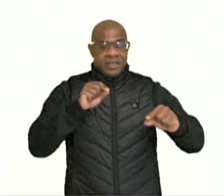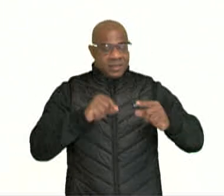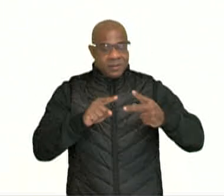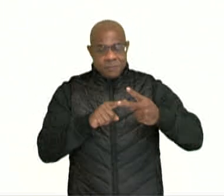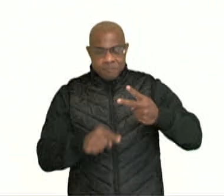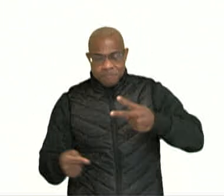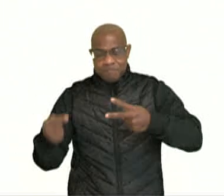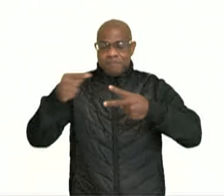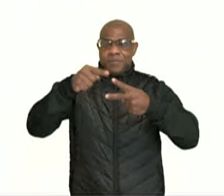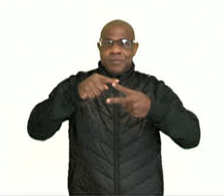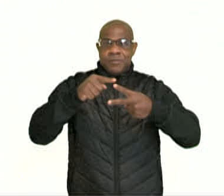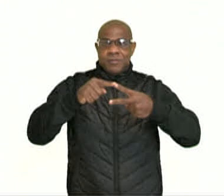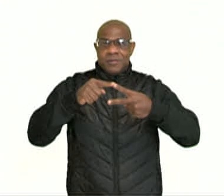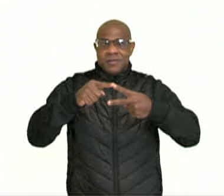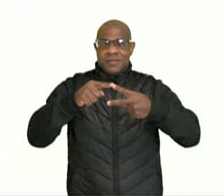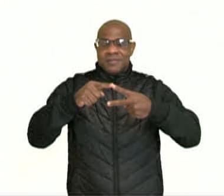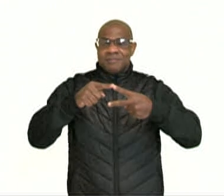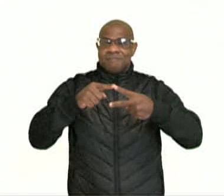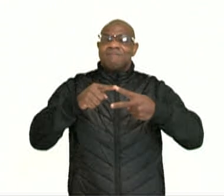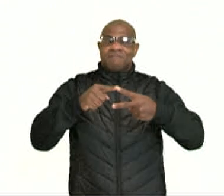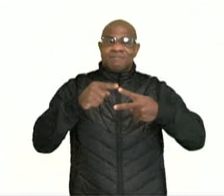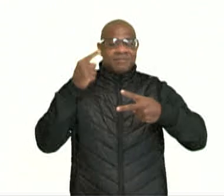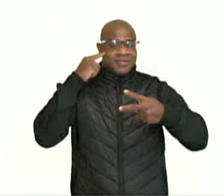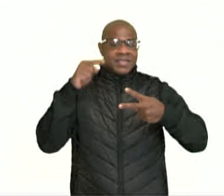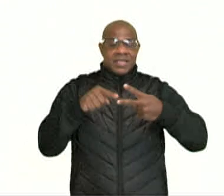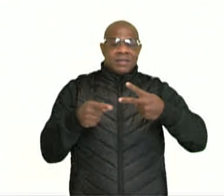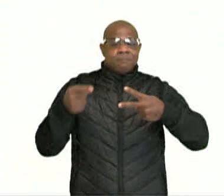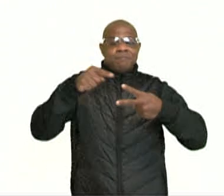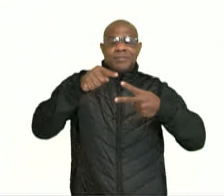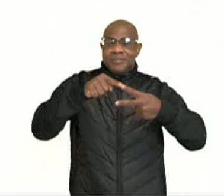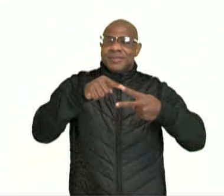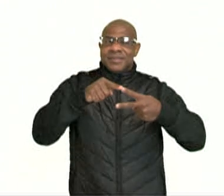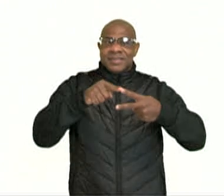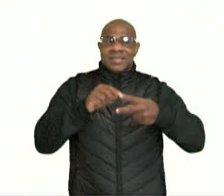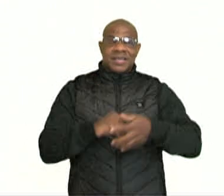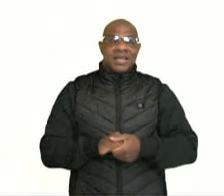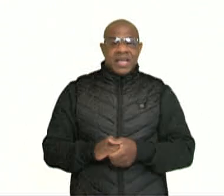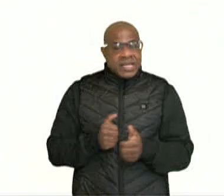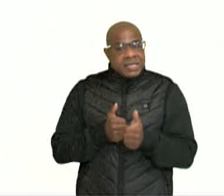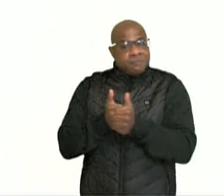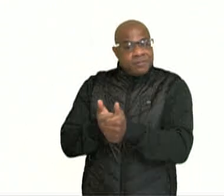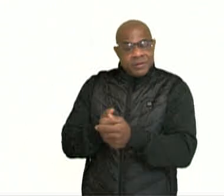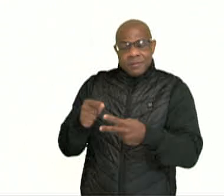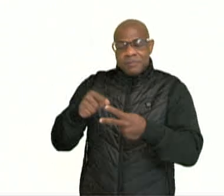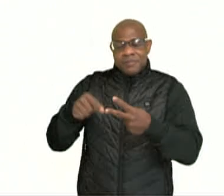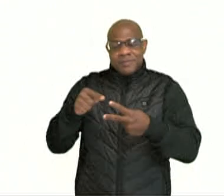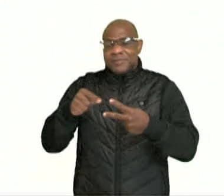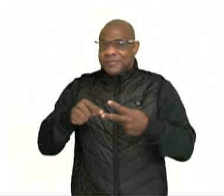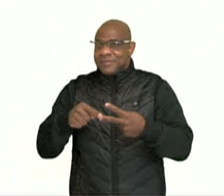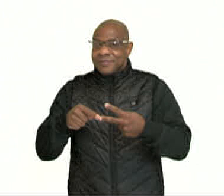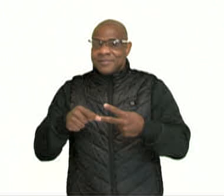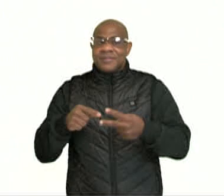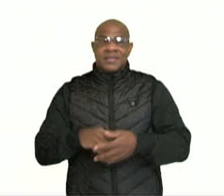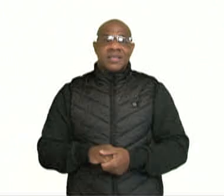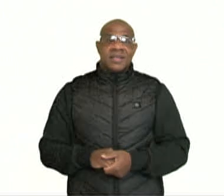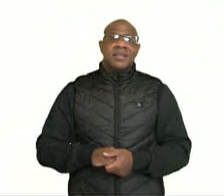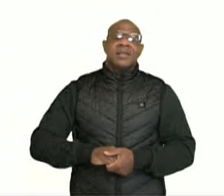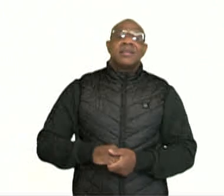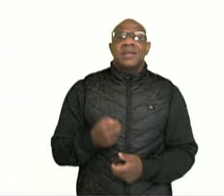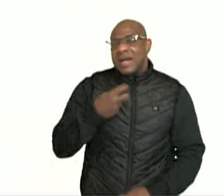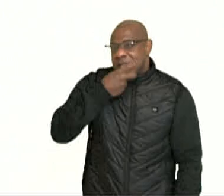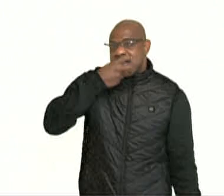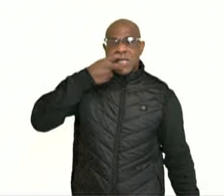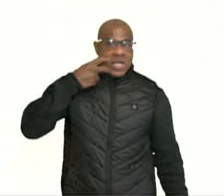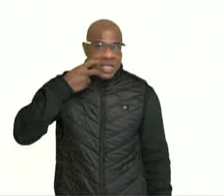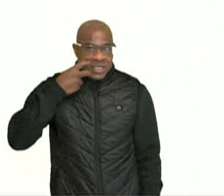Os aparelhos coloridos atraíram as crianças, tanto que viraram moda. Então, nós temos